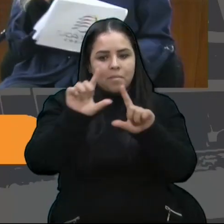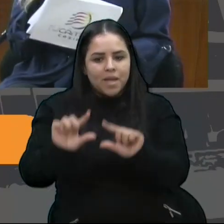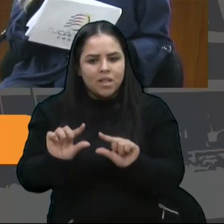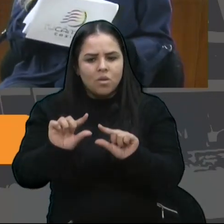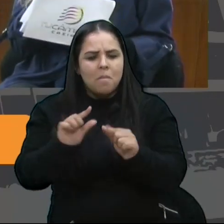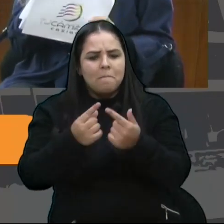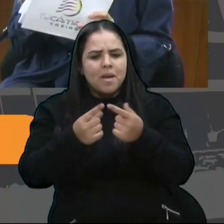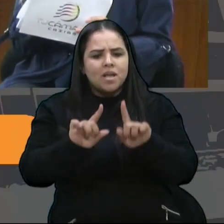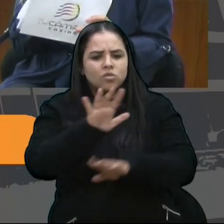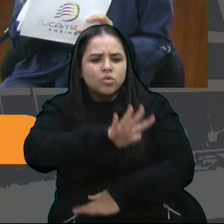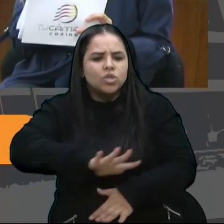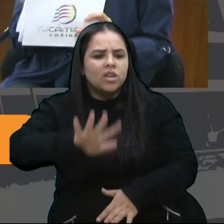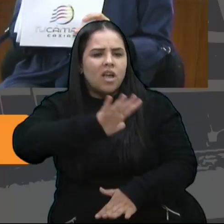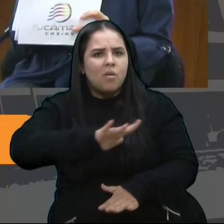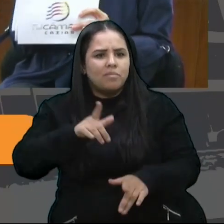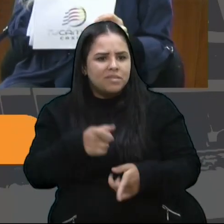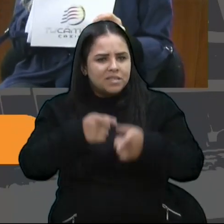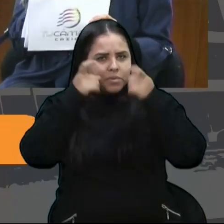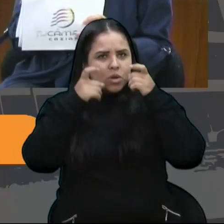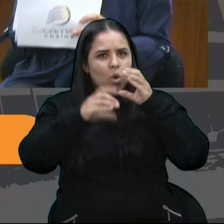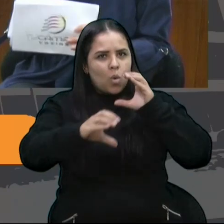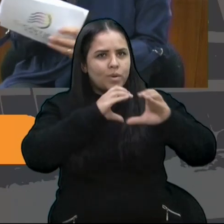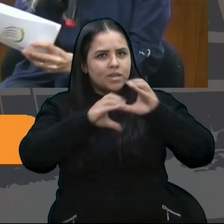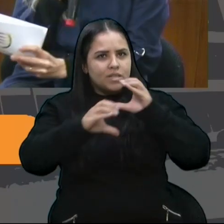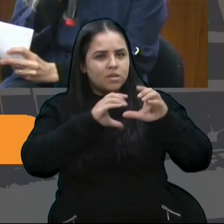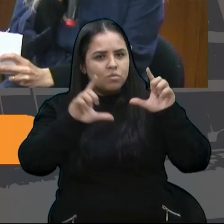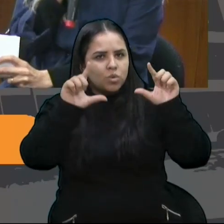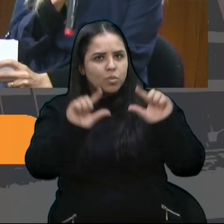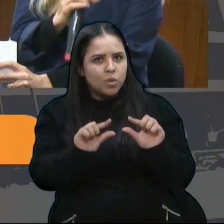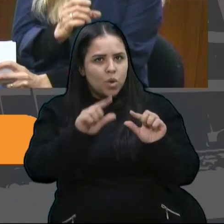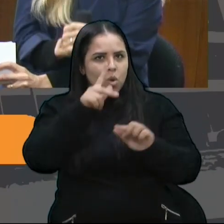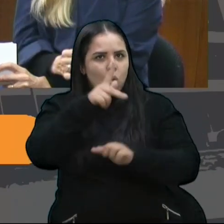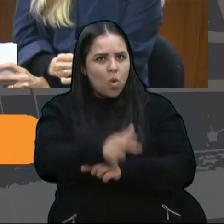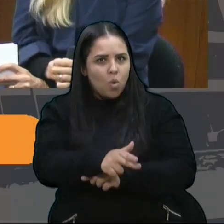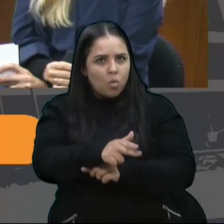geral, você notou que a comunicação teve cortes?